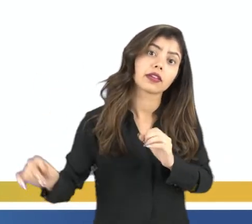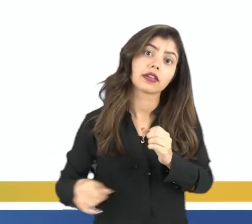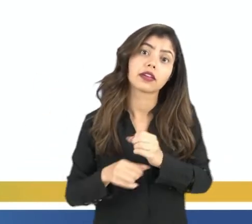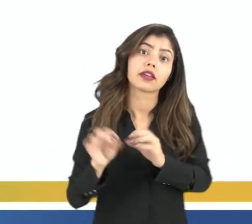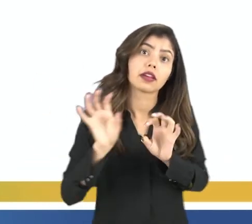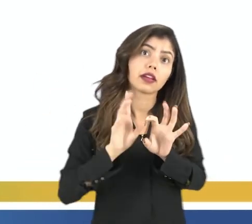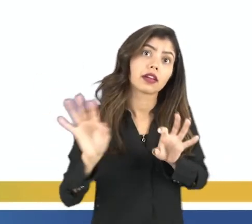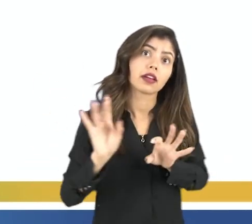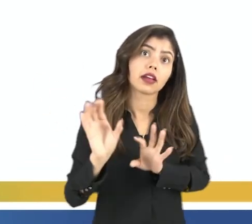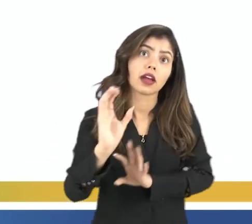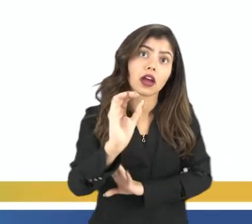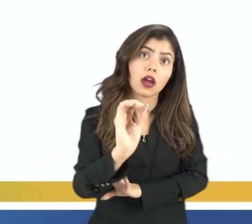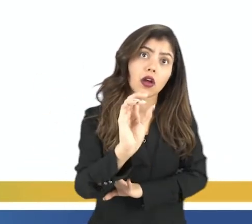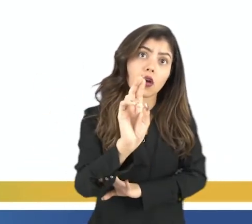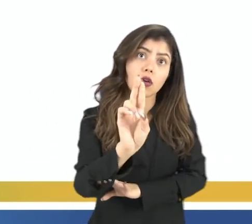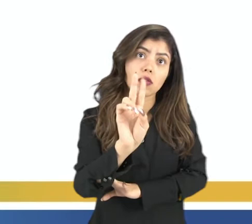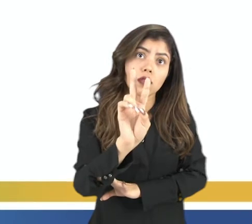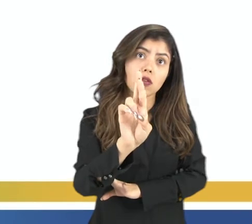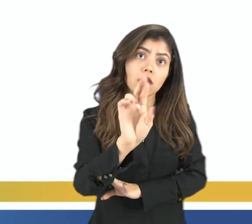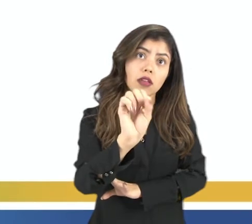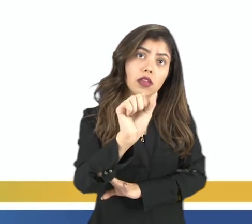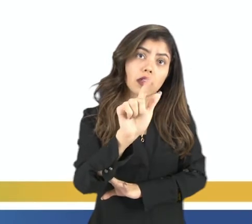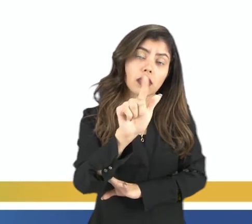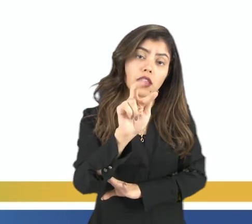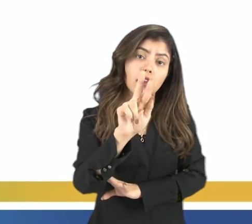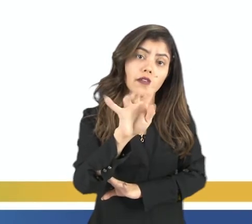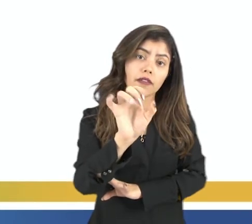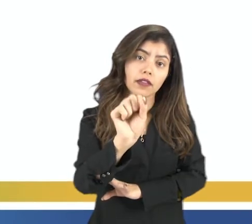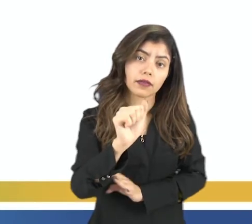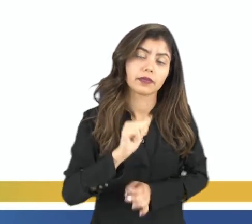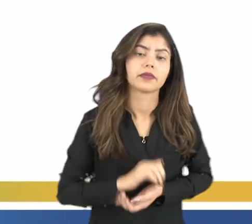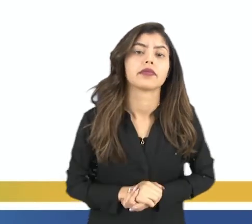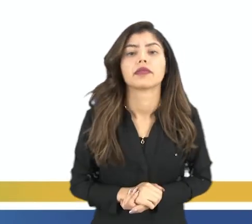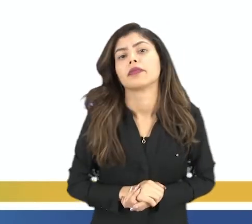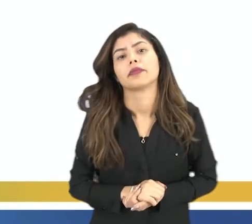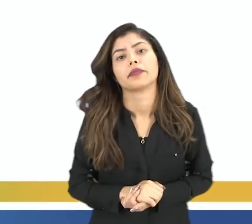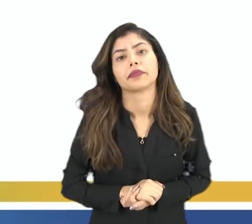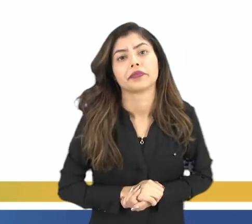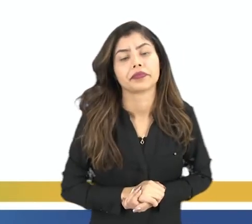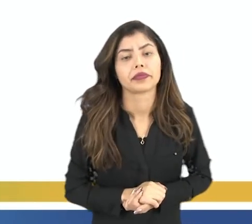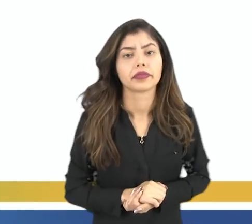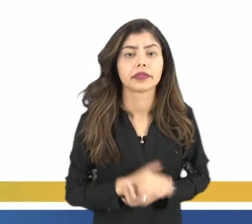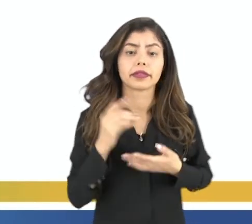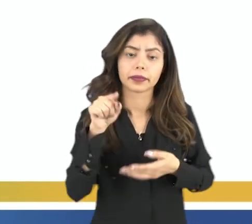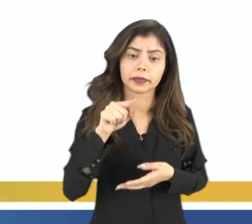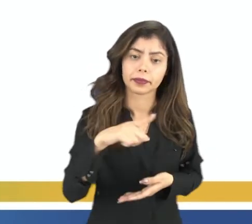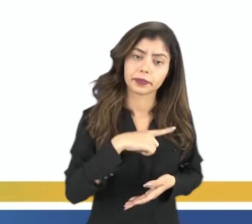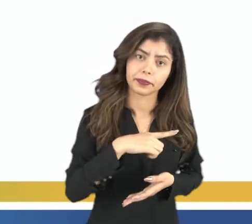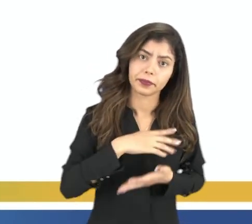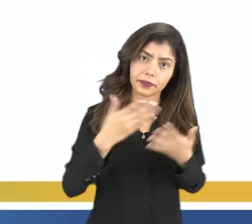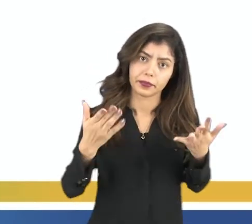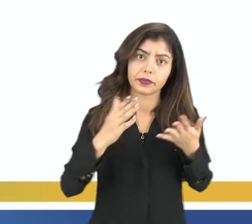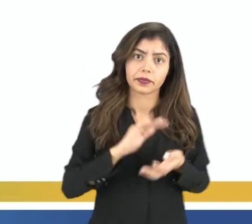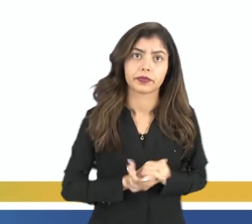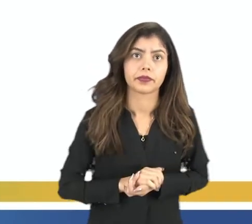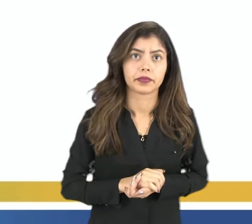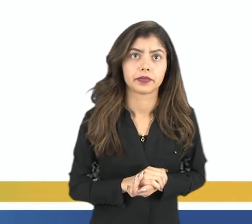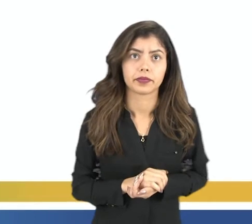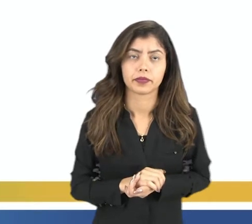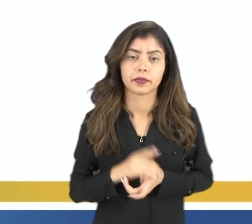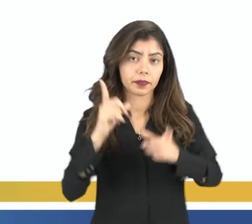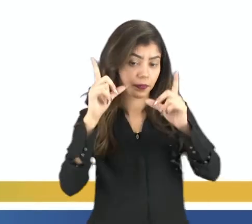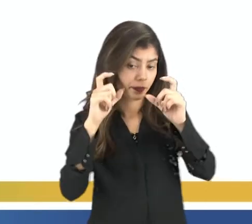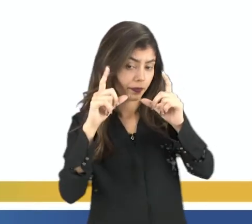o reflexivo que combina com esse sujeito, que é o we. E é ourselves. Então, tá aí, tá? Tira